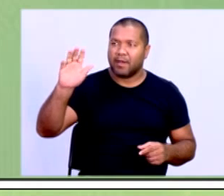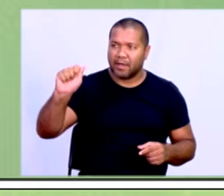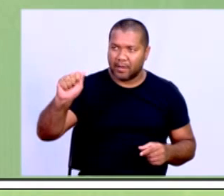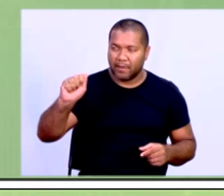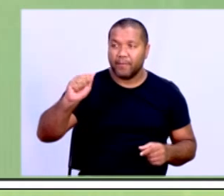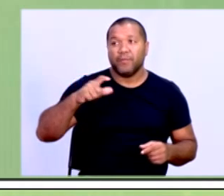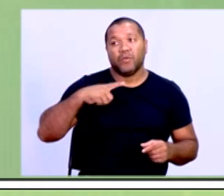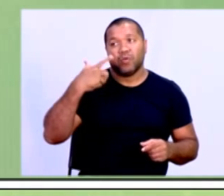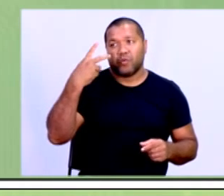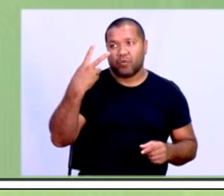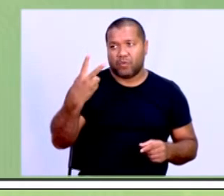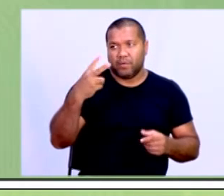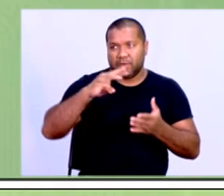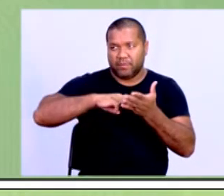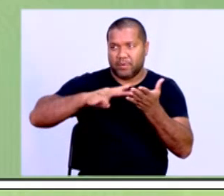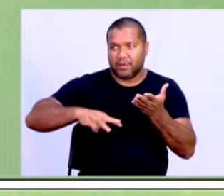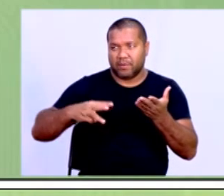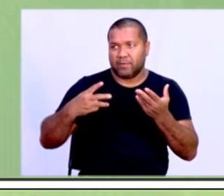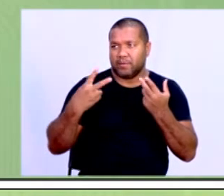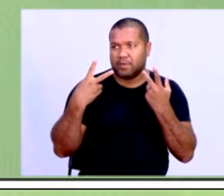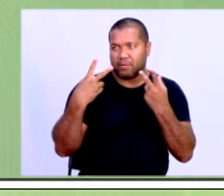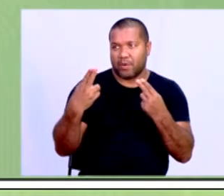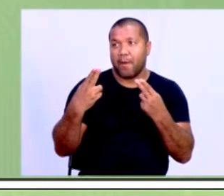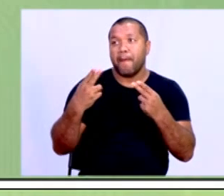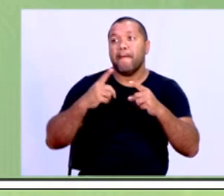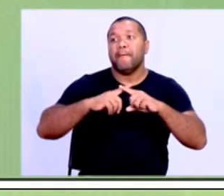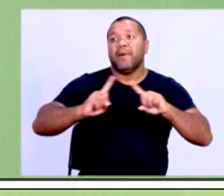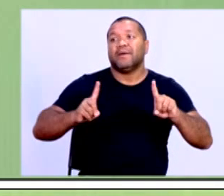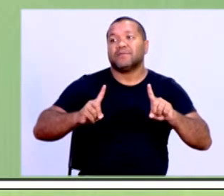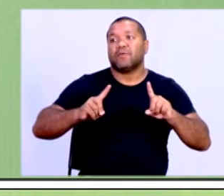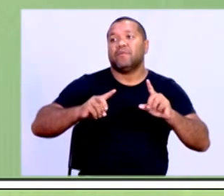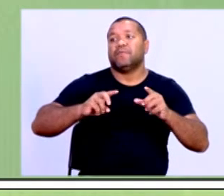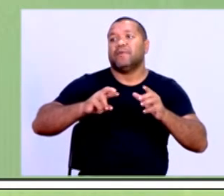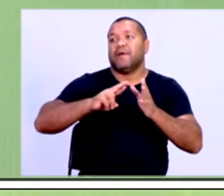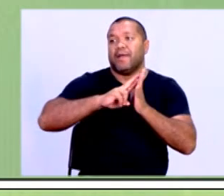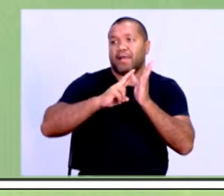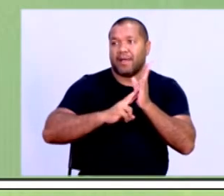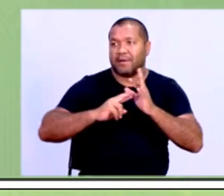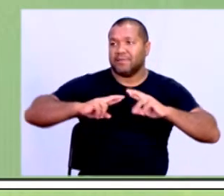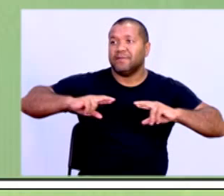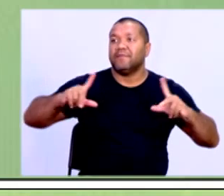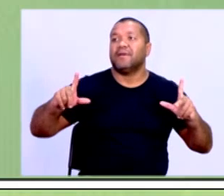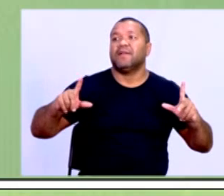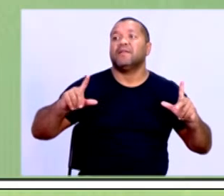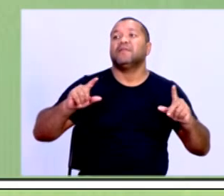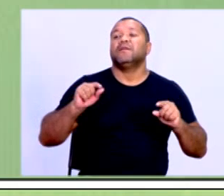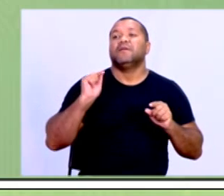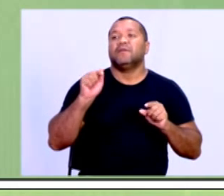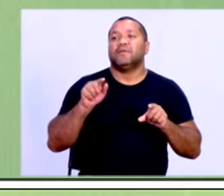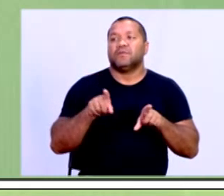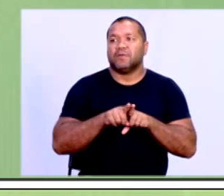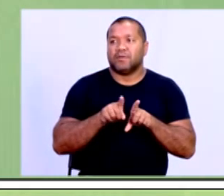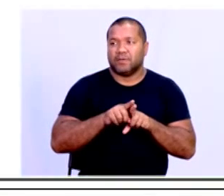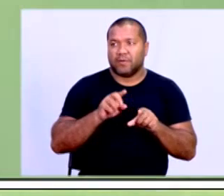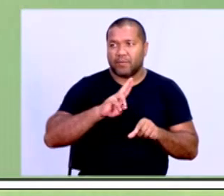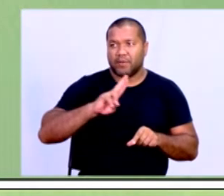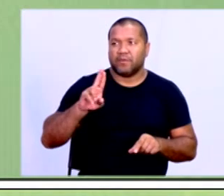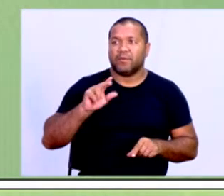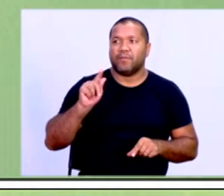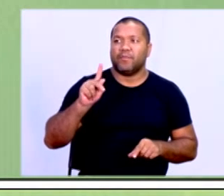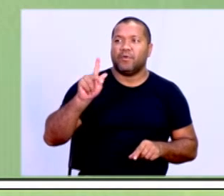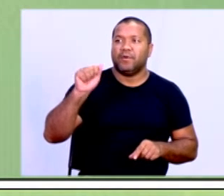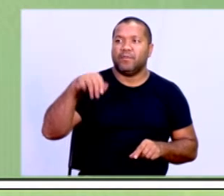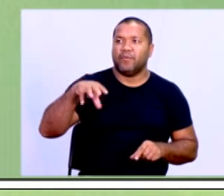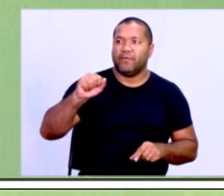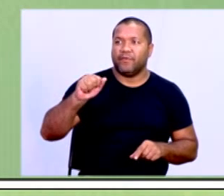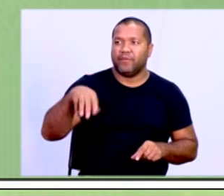porém com parâmetros diferentes. Isso são chamadas as polimorfismo de sobrecarga. Vamos